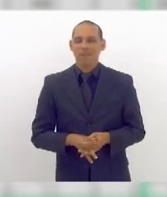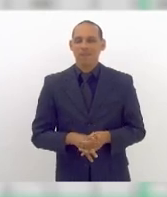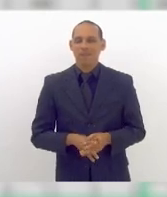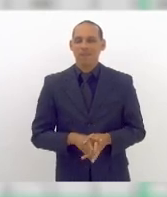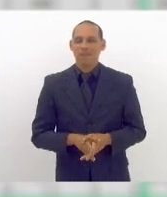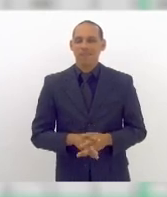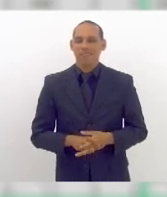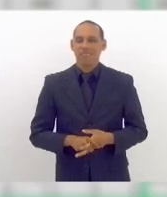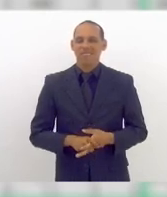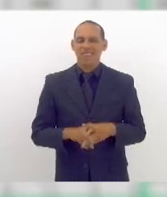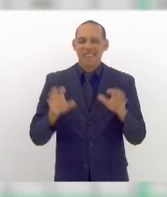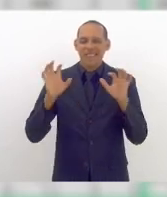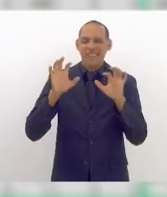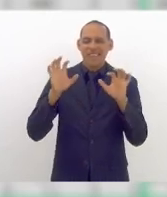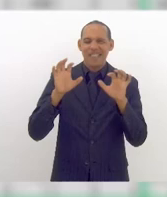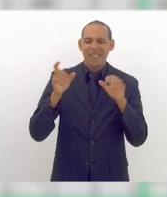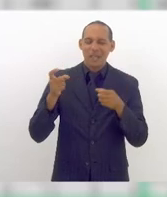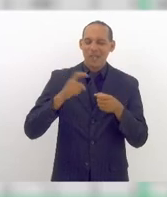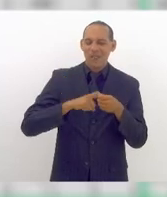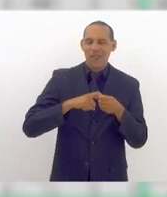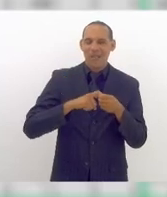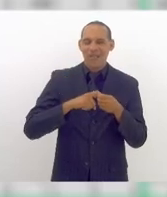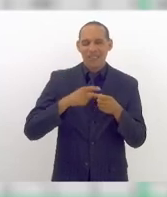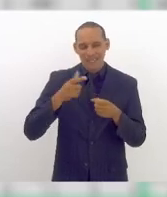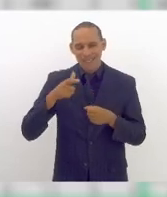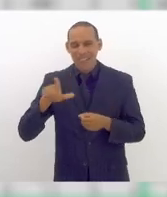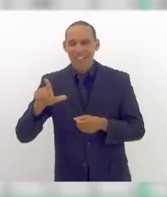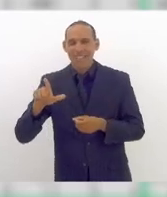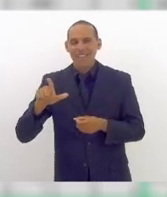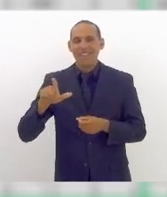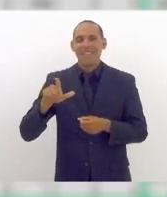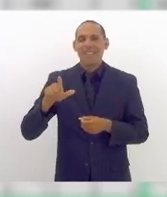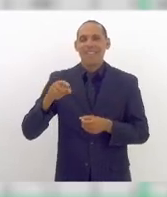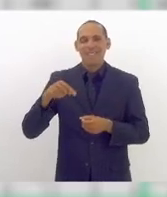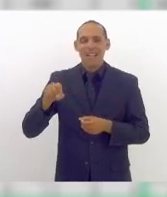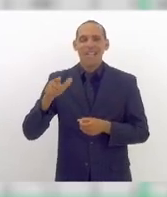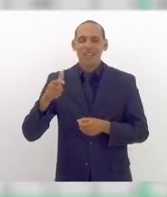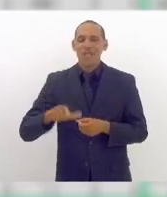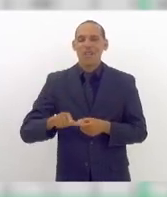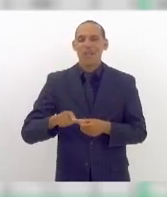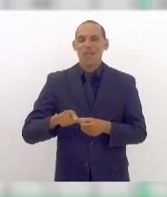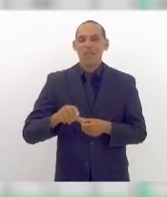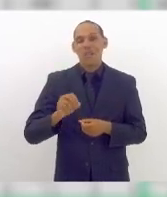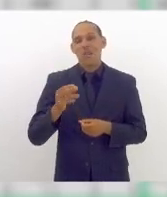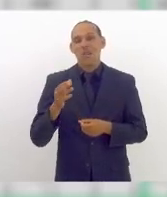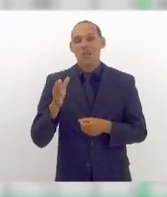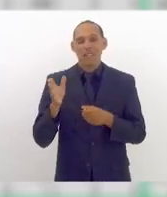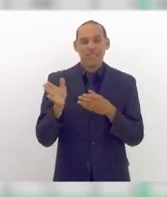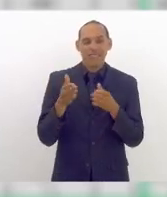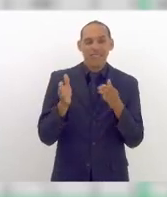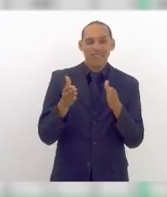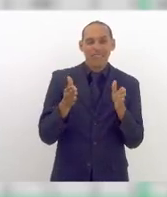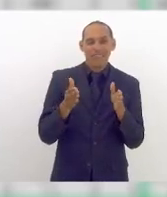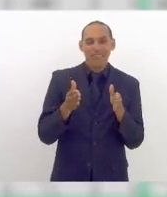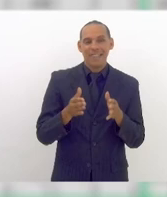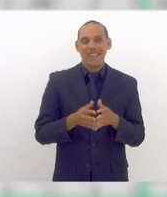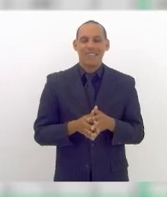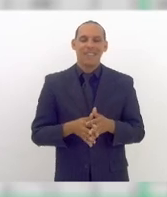ficou embaçadinho volta e faz de novo ou passa pelo lado ali